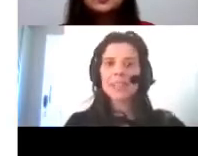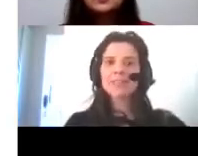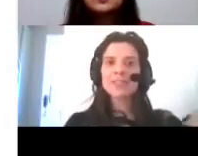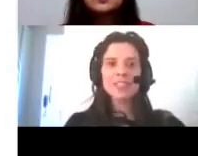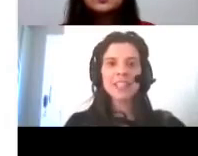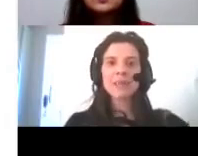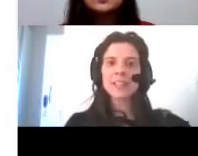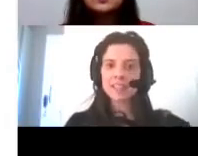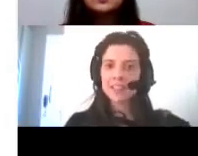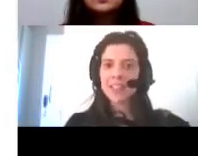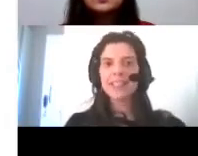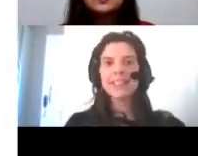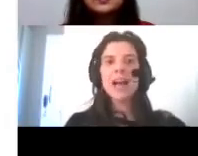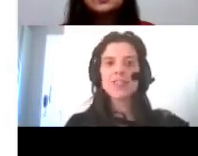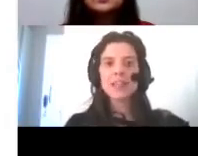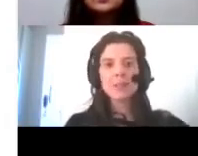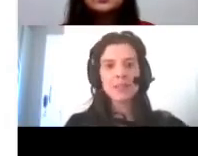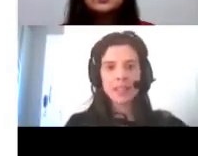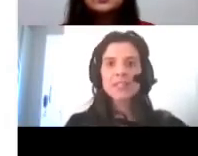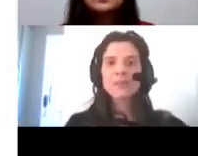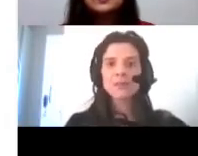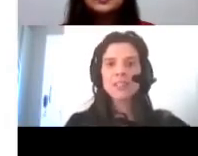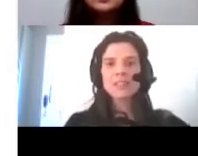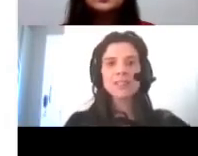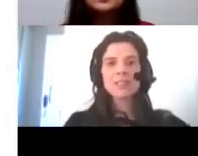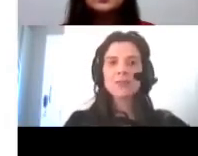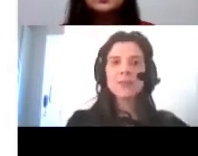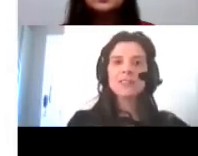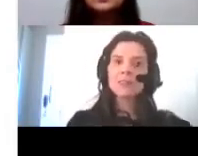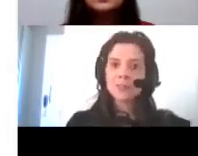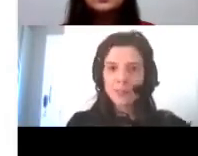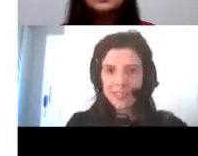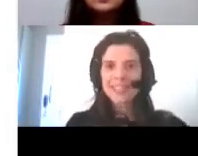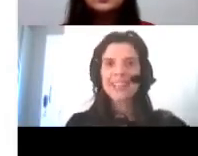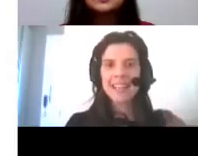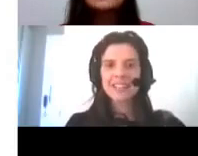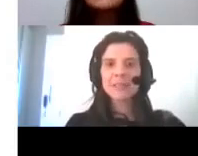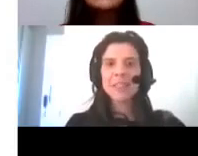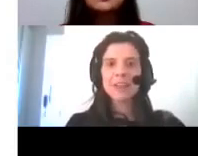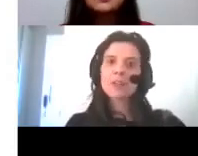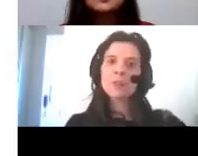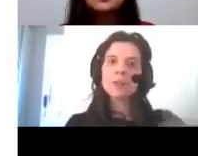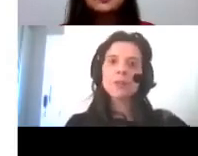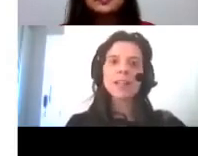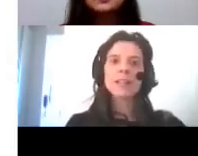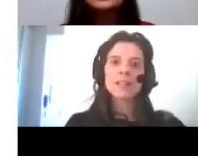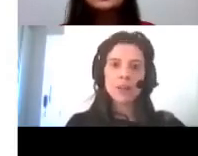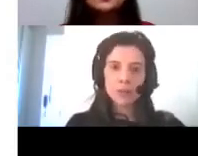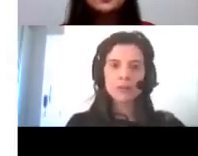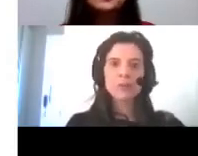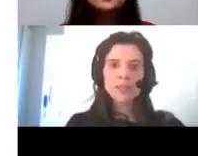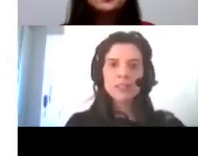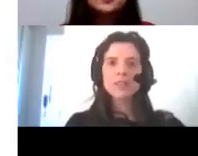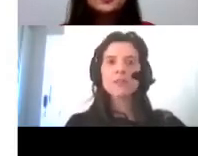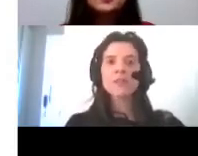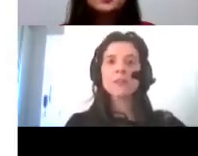Está ligado diretamente à questão da legalidade. A lei prevê isso. Então, se eu não cumprir isso, eu estou descumprindo a legalidade também. Olha como que um ato leva a